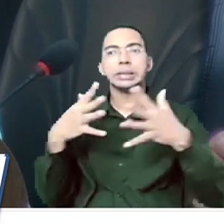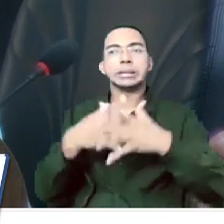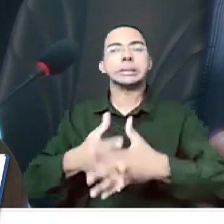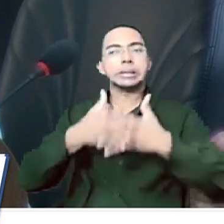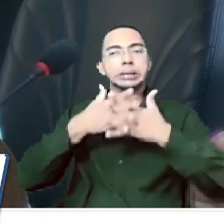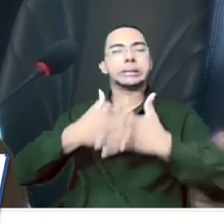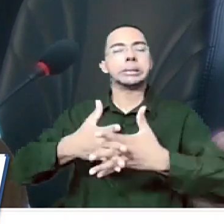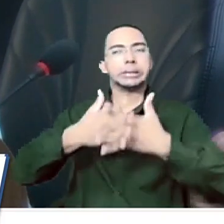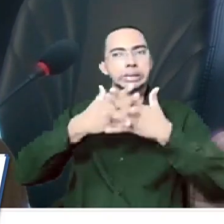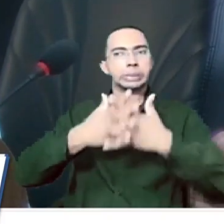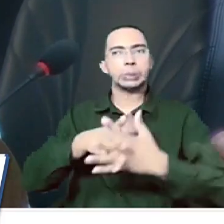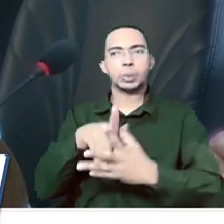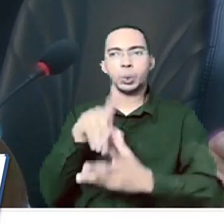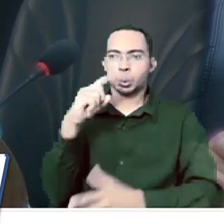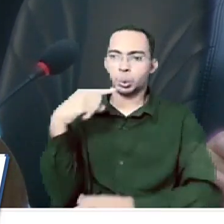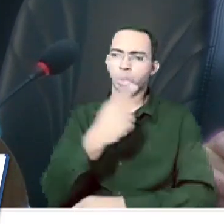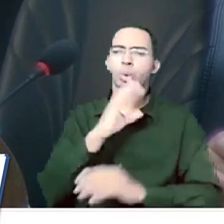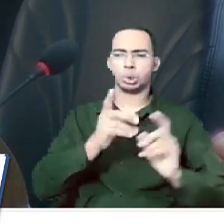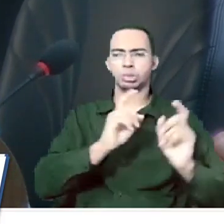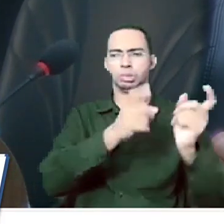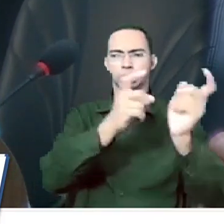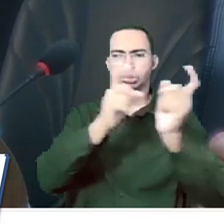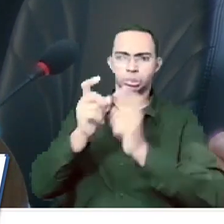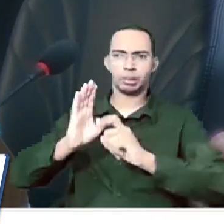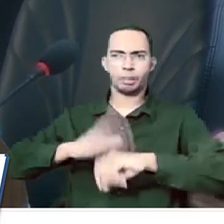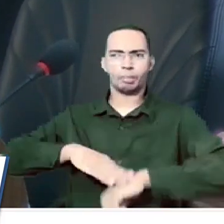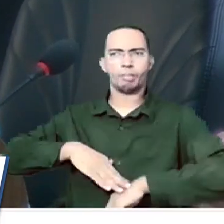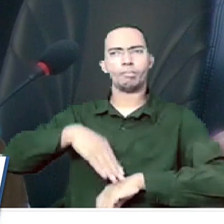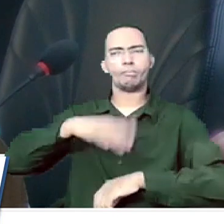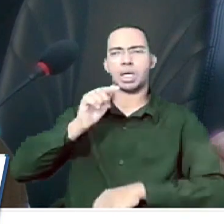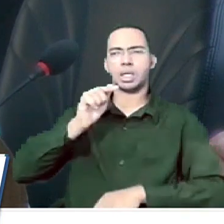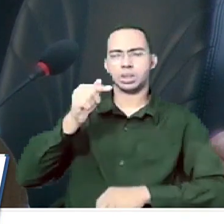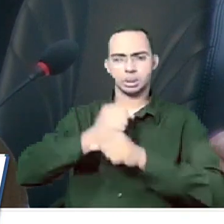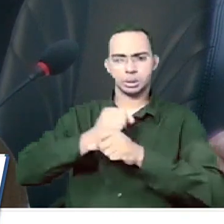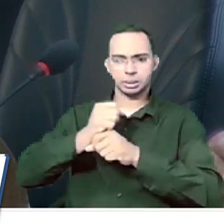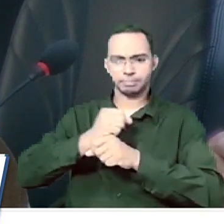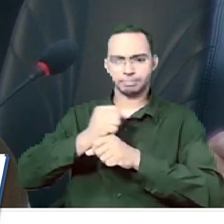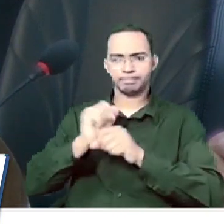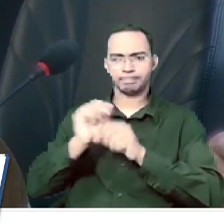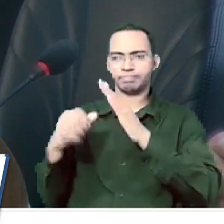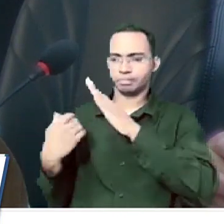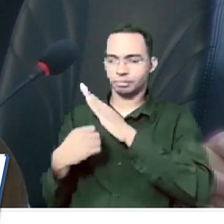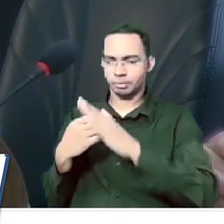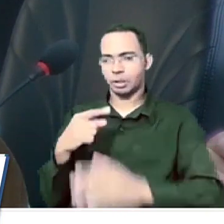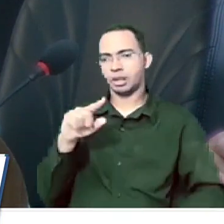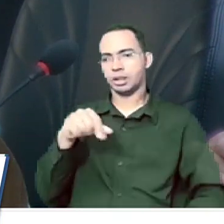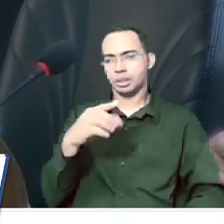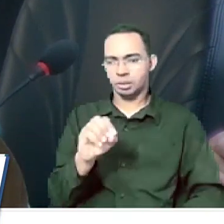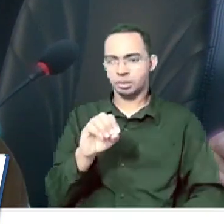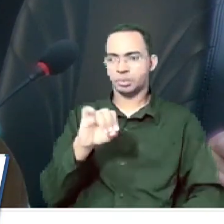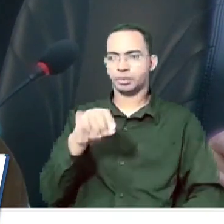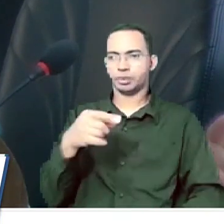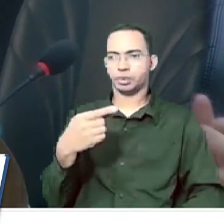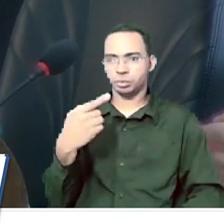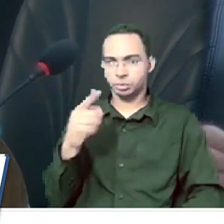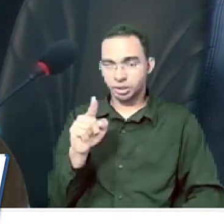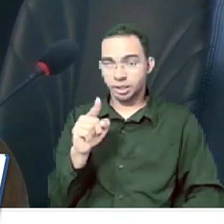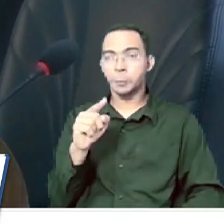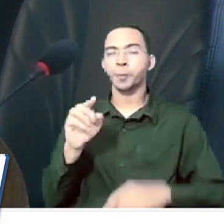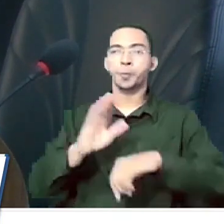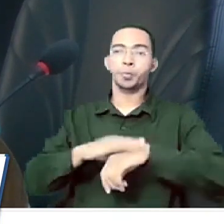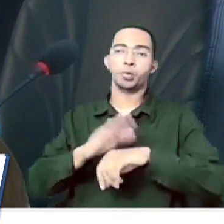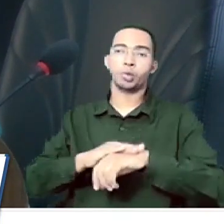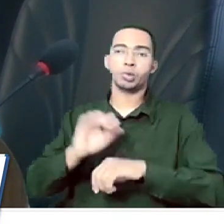nós discutimos há mais de 7 anos sobre a empresa São José, e aí nós chegamos no denominador